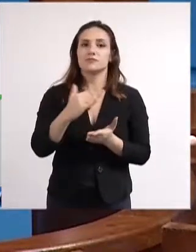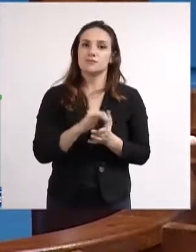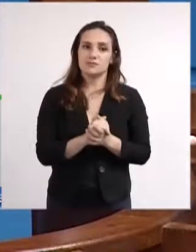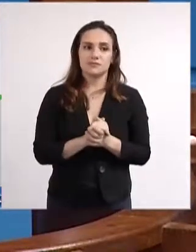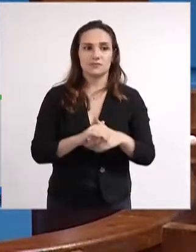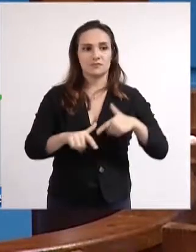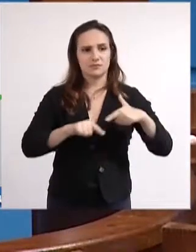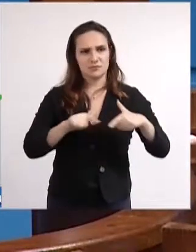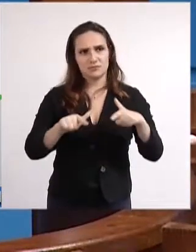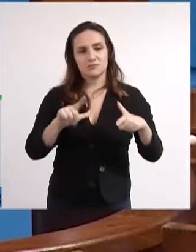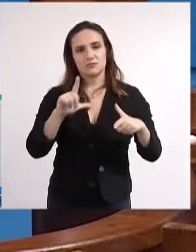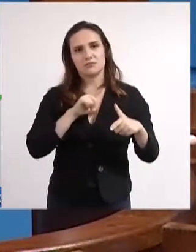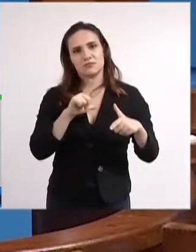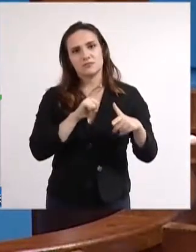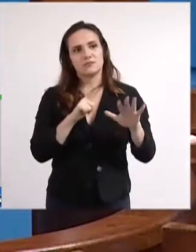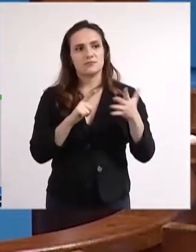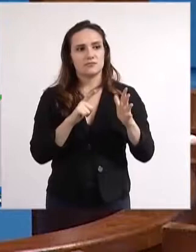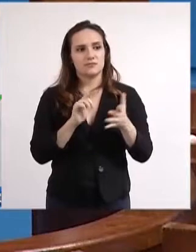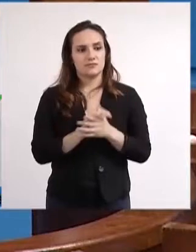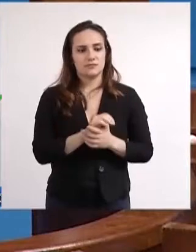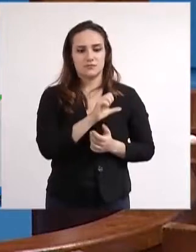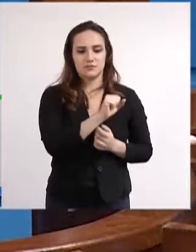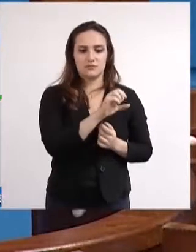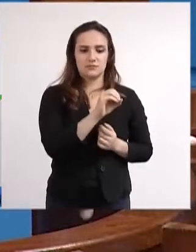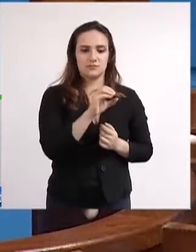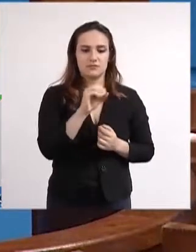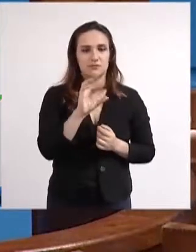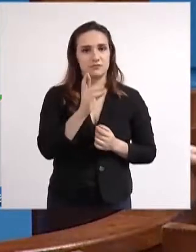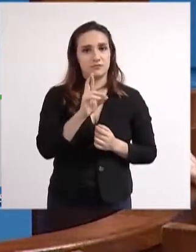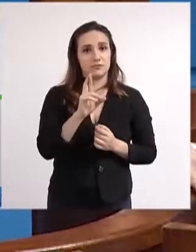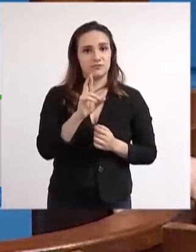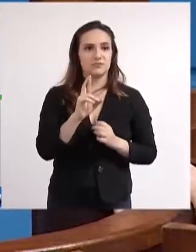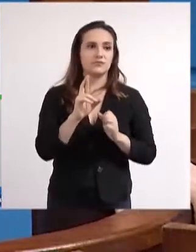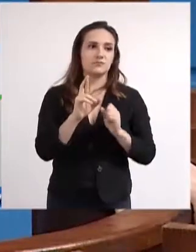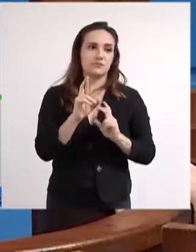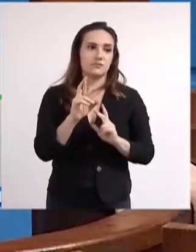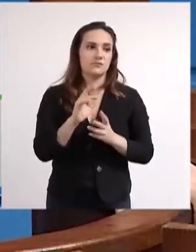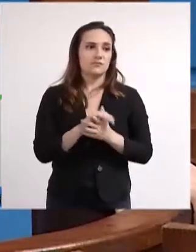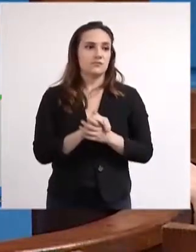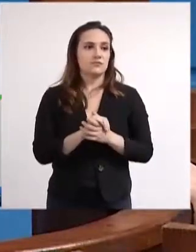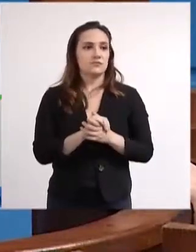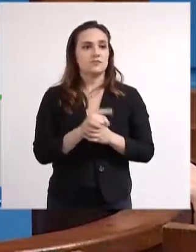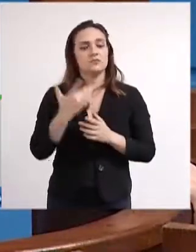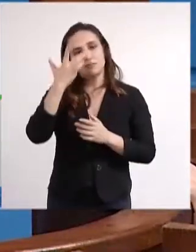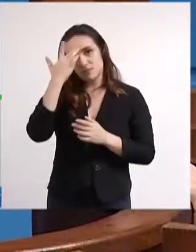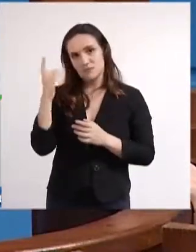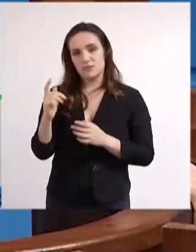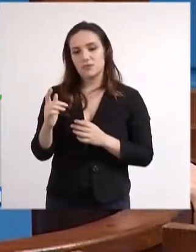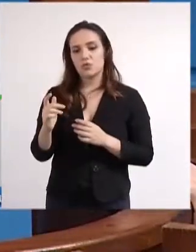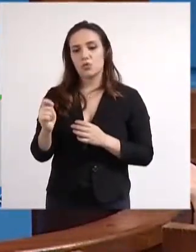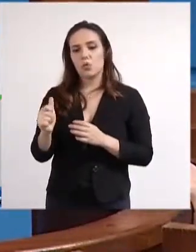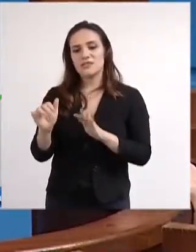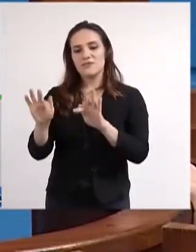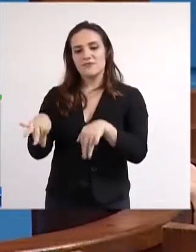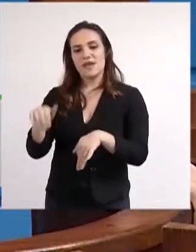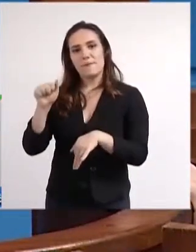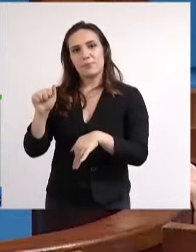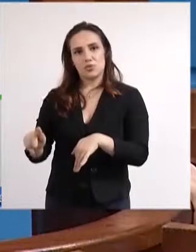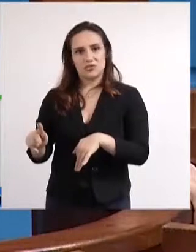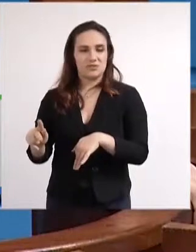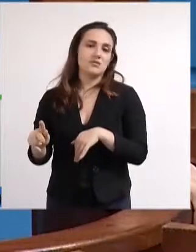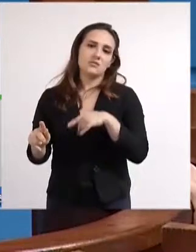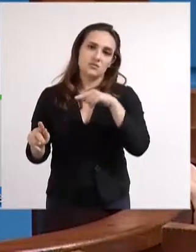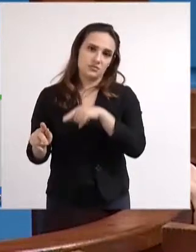ele recebe pouco mais de R$ 800, e aquele que está no final da carreira, já perto